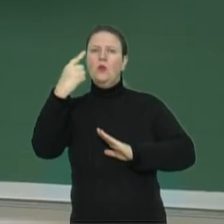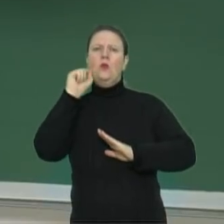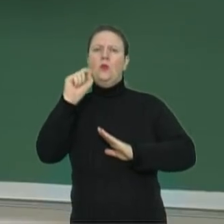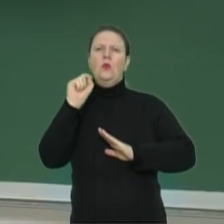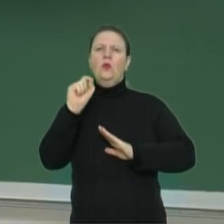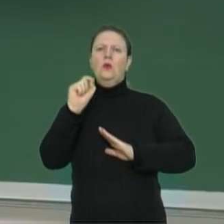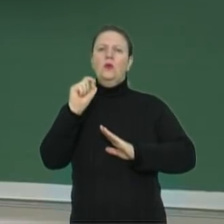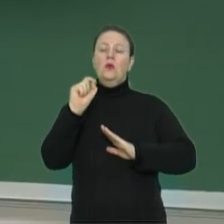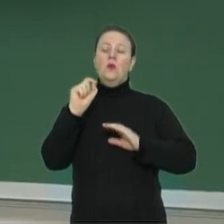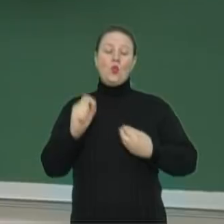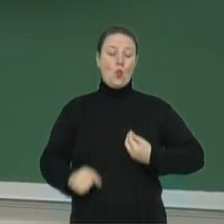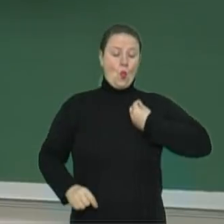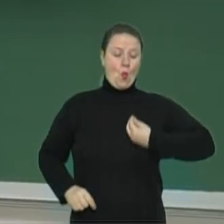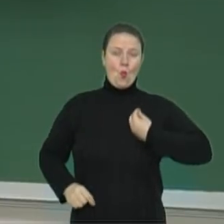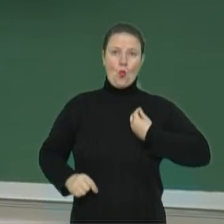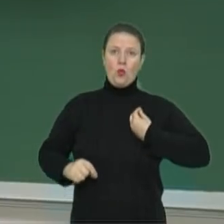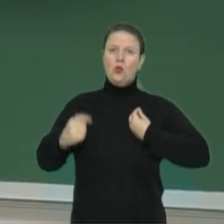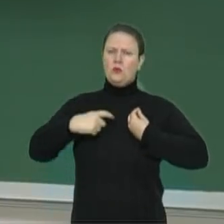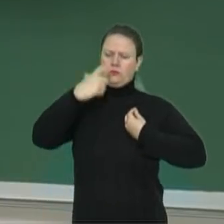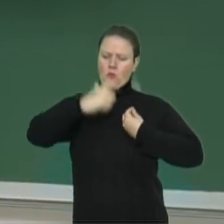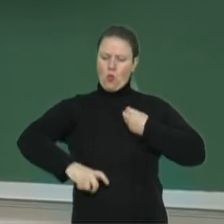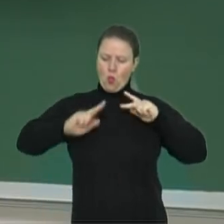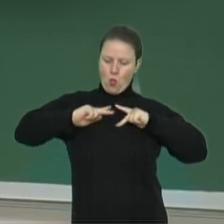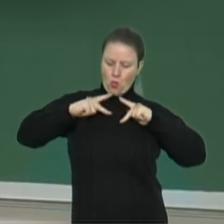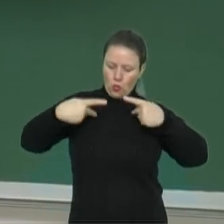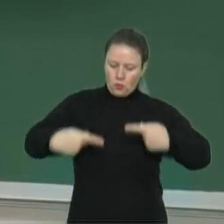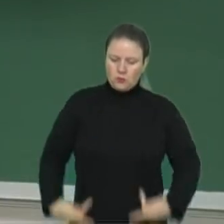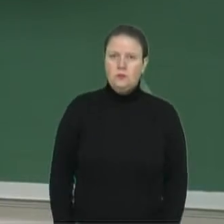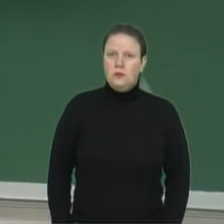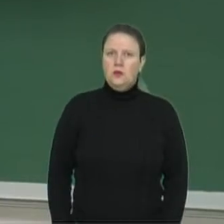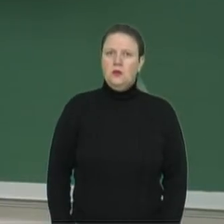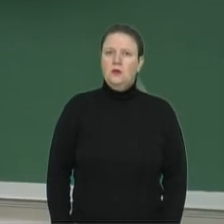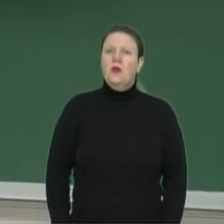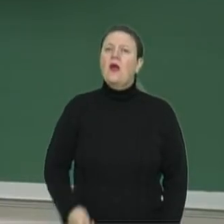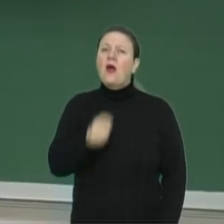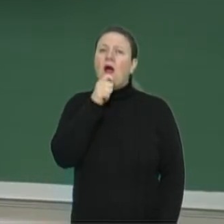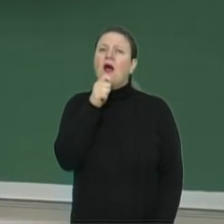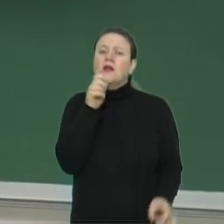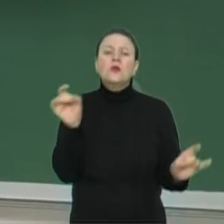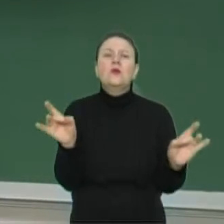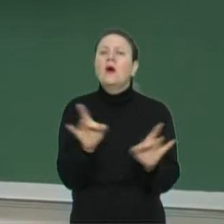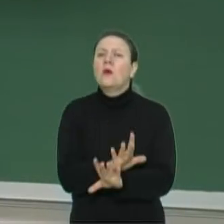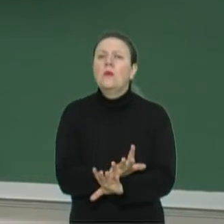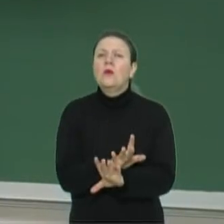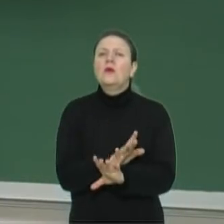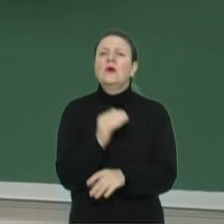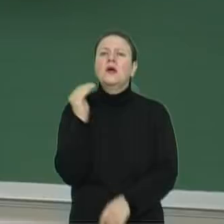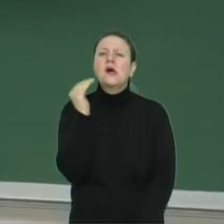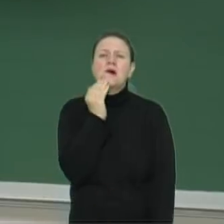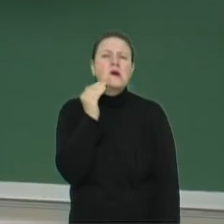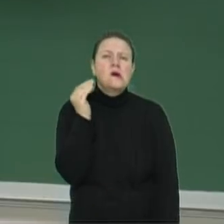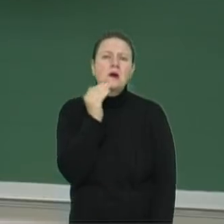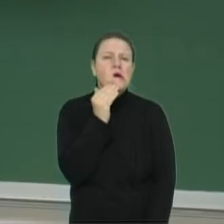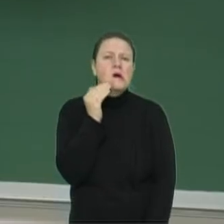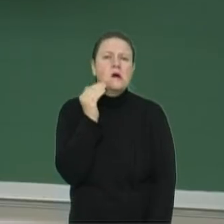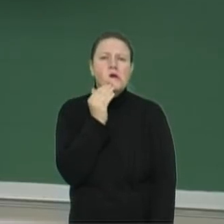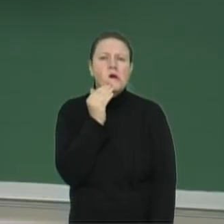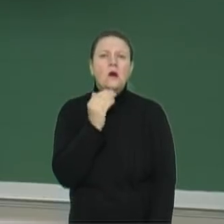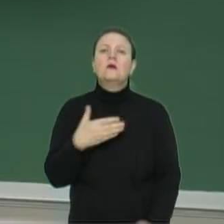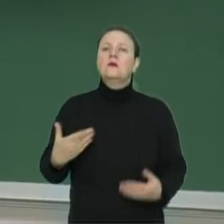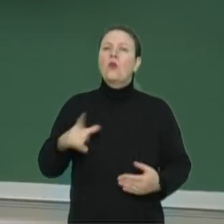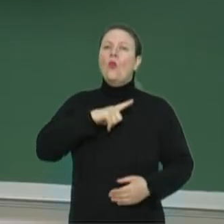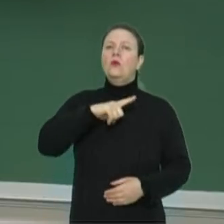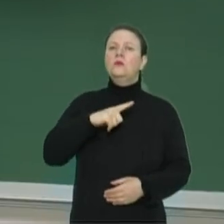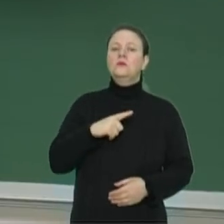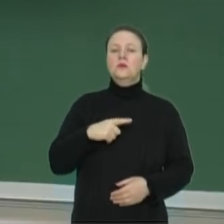o existencialismo, o ser humano é um ser inacabado, imperfeito, né? Não existia